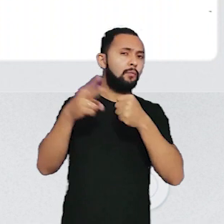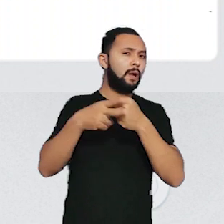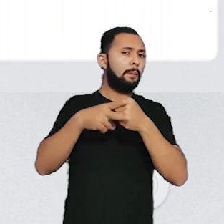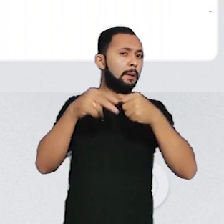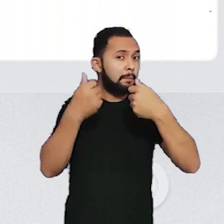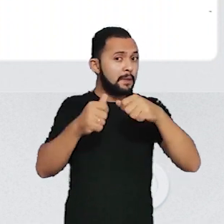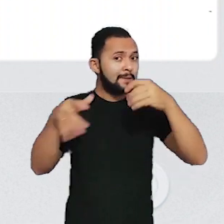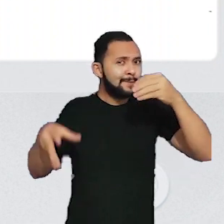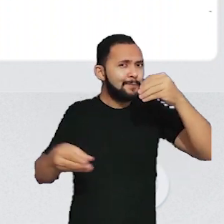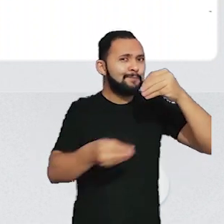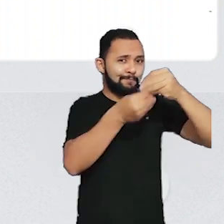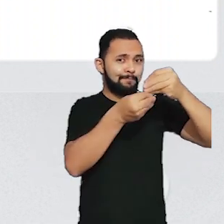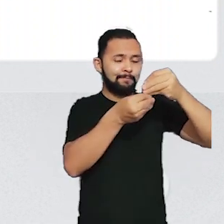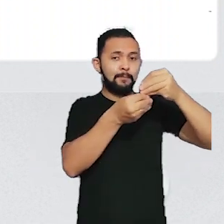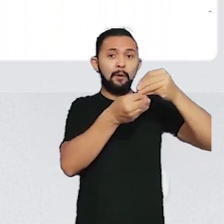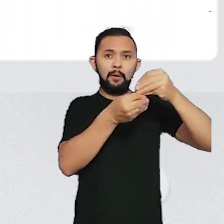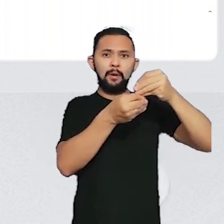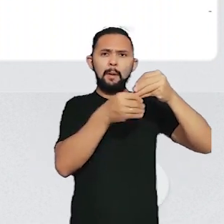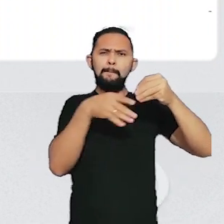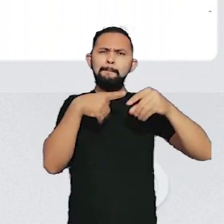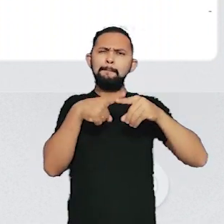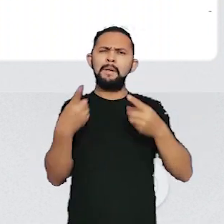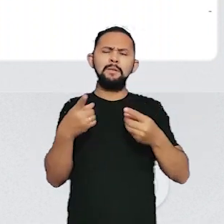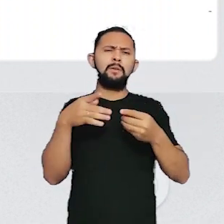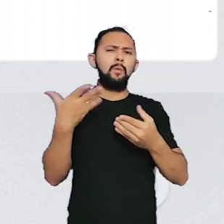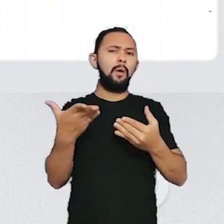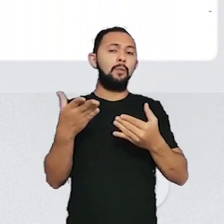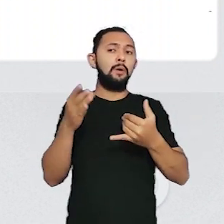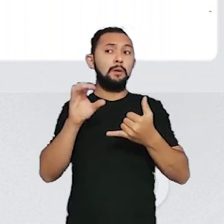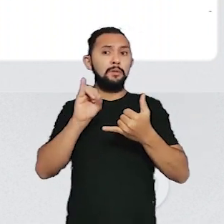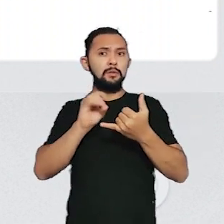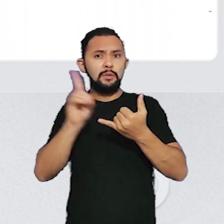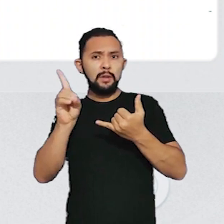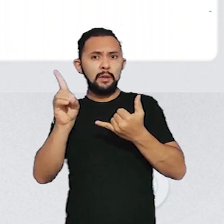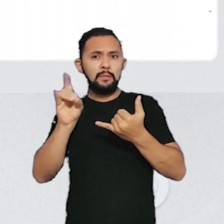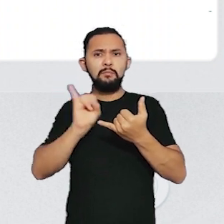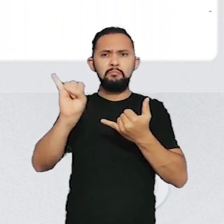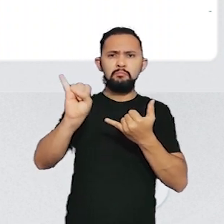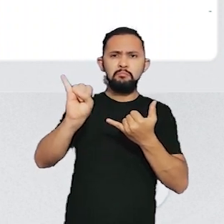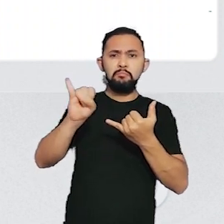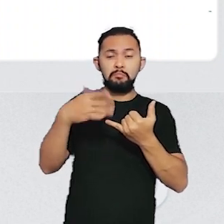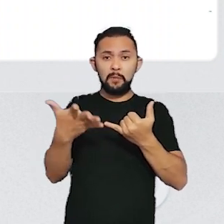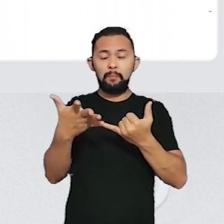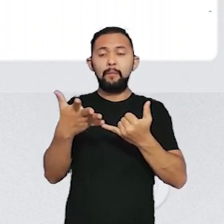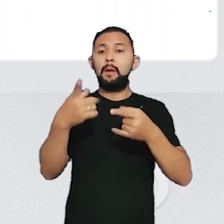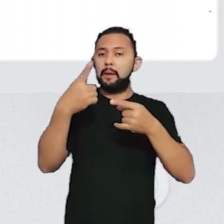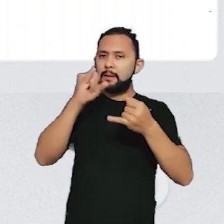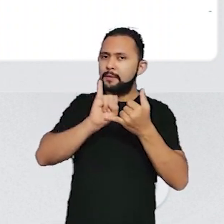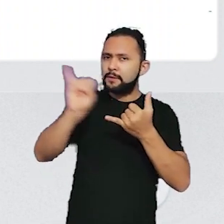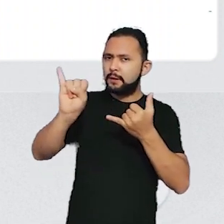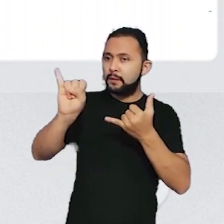um complemento, ele é transitivo. Só que ele é transitivo indireto por quê? Porque esse complemento, ele acompanha uma preposição.